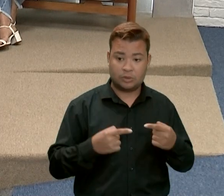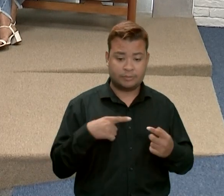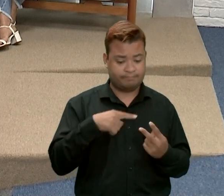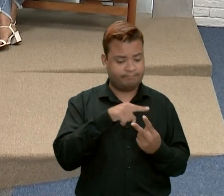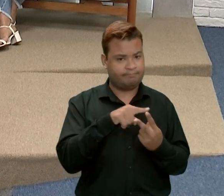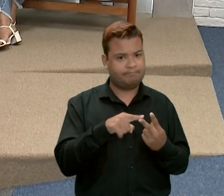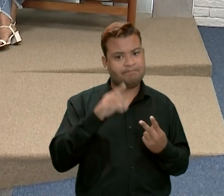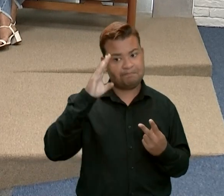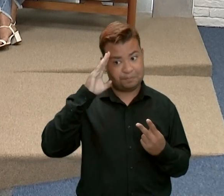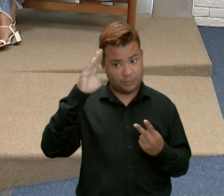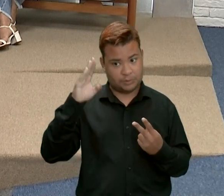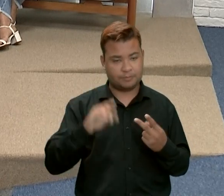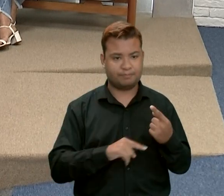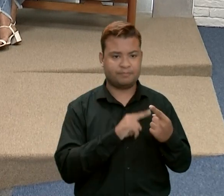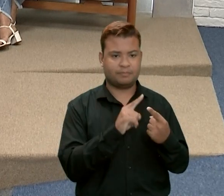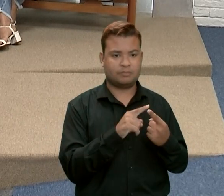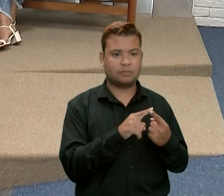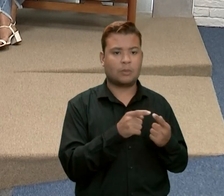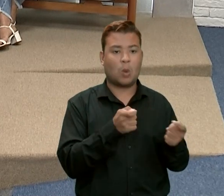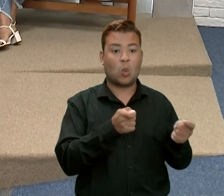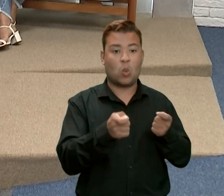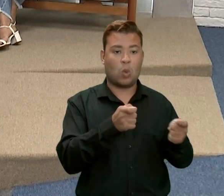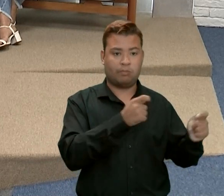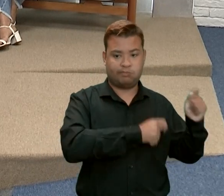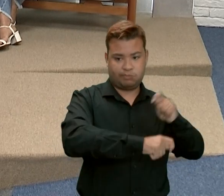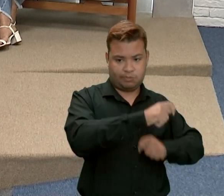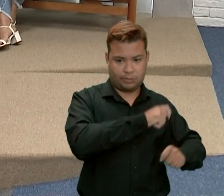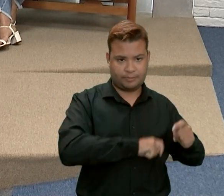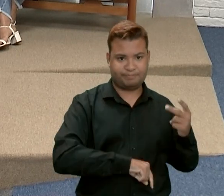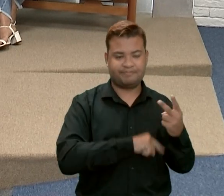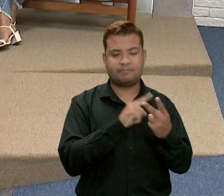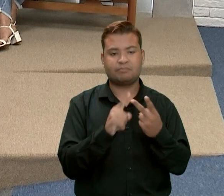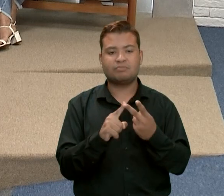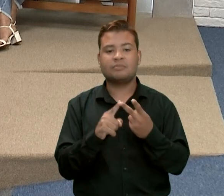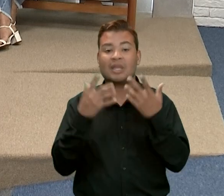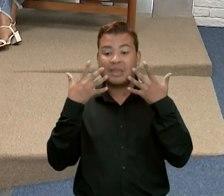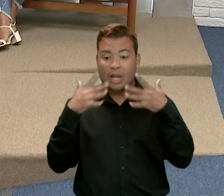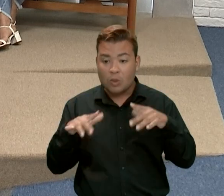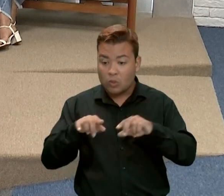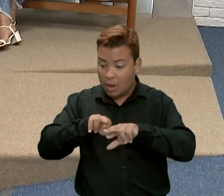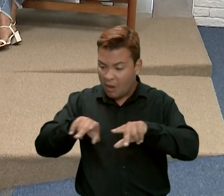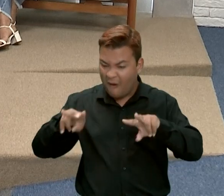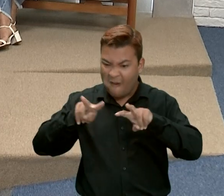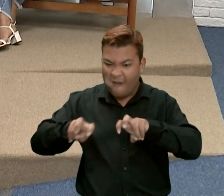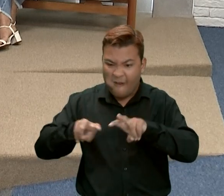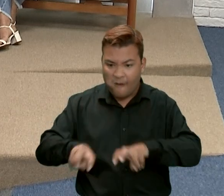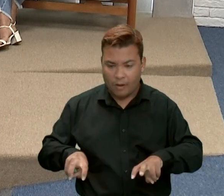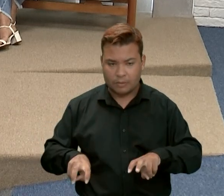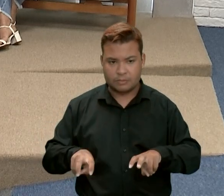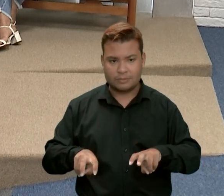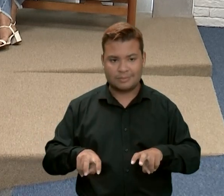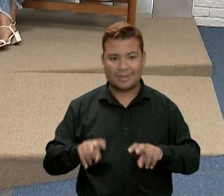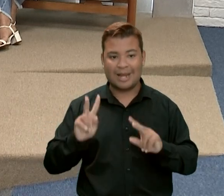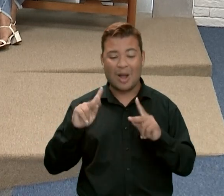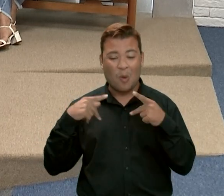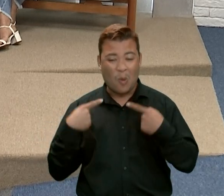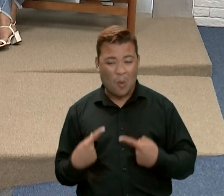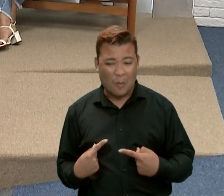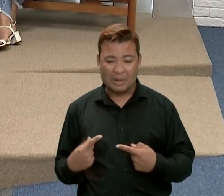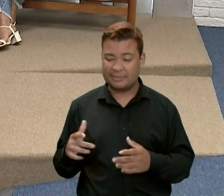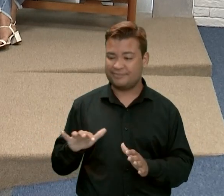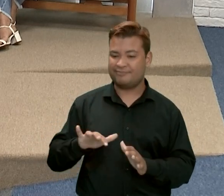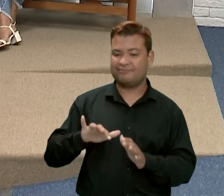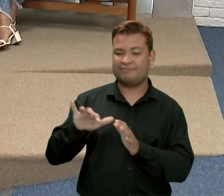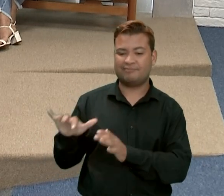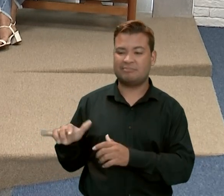simplificar. Primeiro, domínio de mercado e exploração de recursos naturais. O aspecto humano é secundário. Vida de milhões de